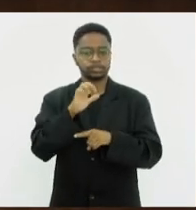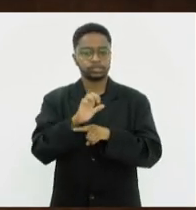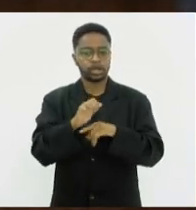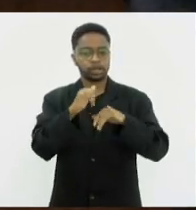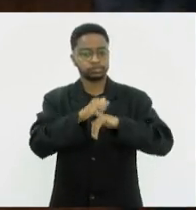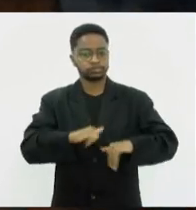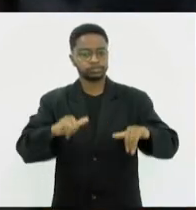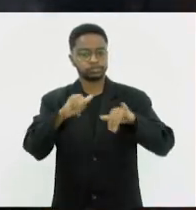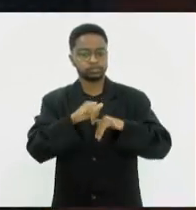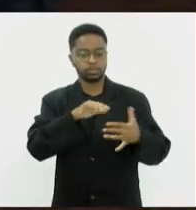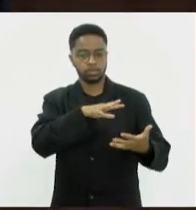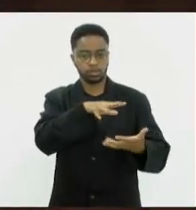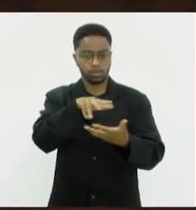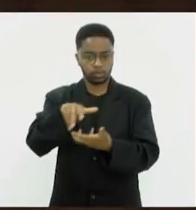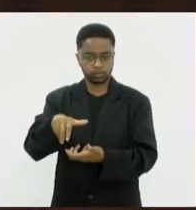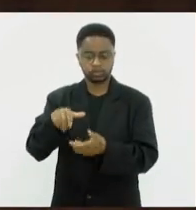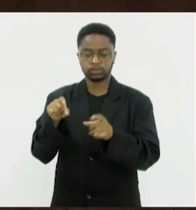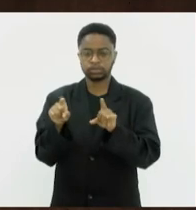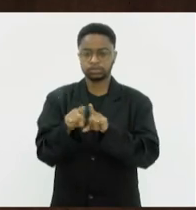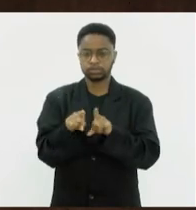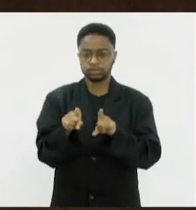todo mundo, inclusive